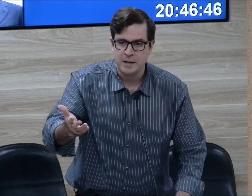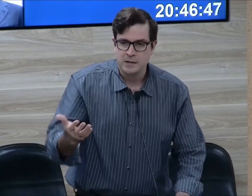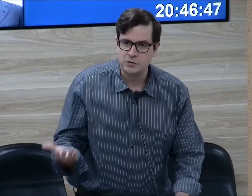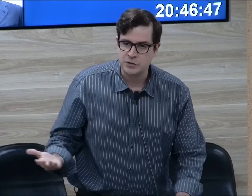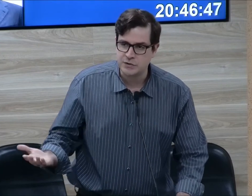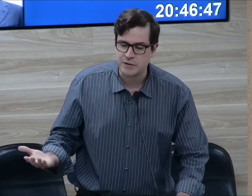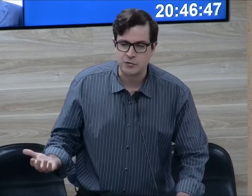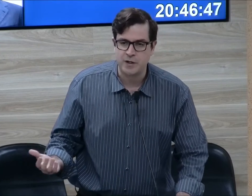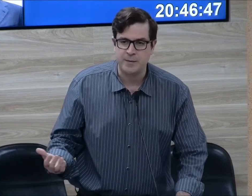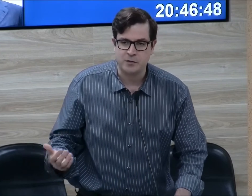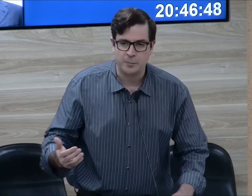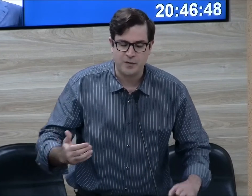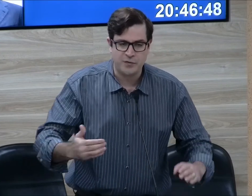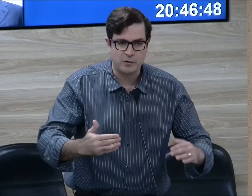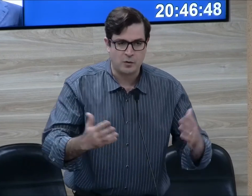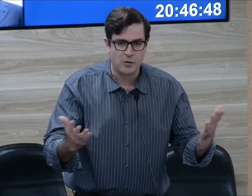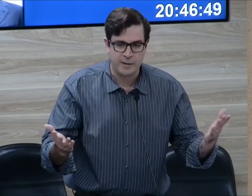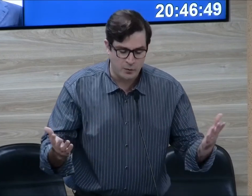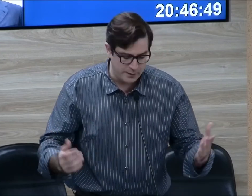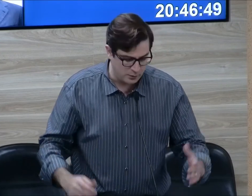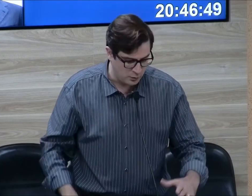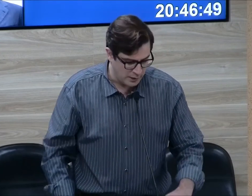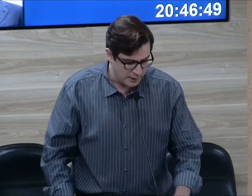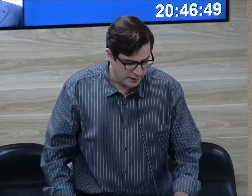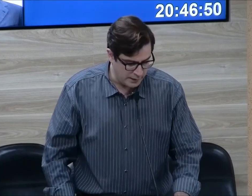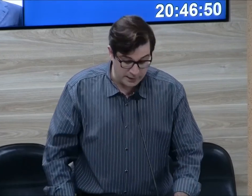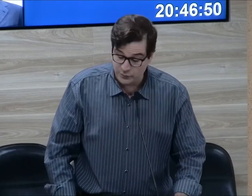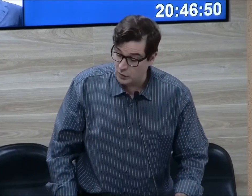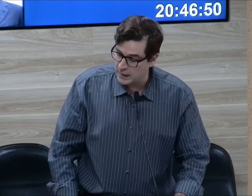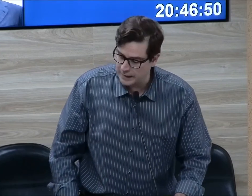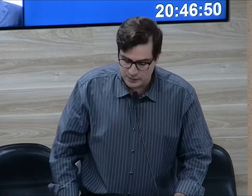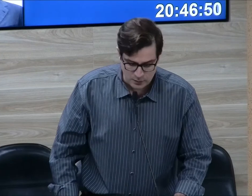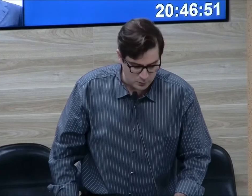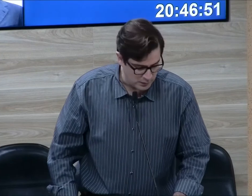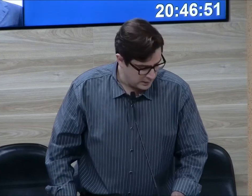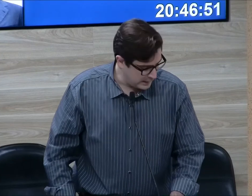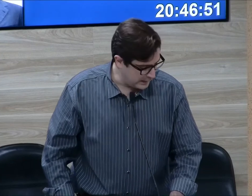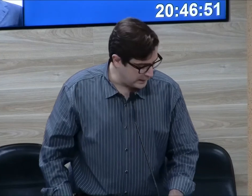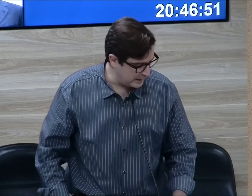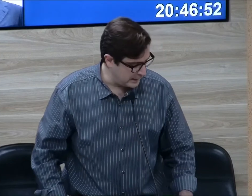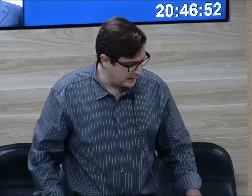ali de estacionamento e o prefeito a qualquer momento revogar então